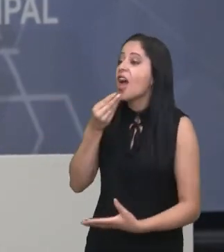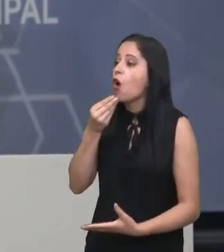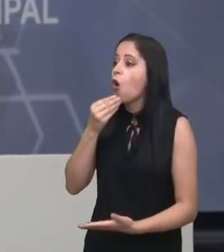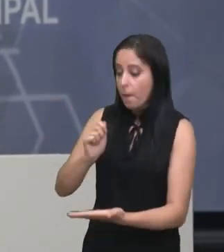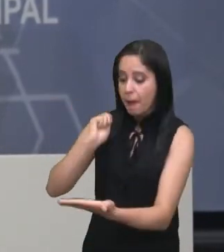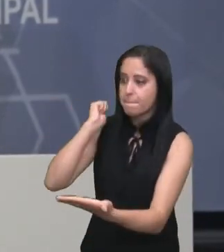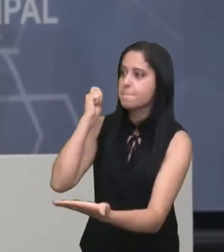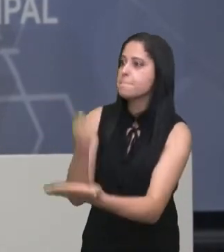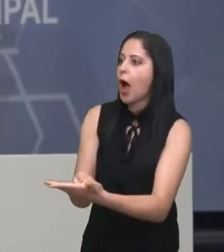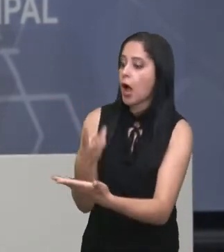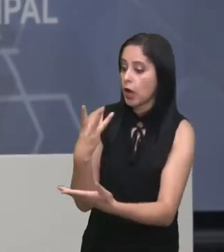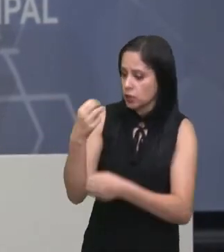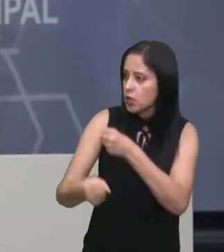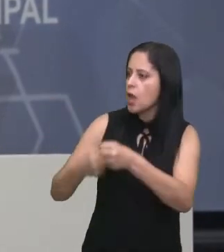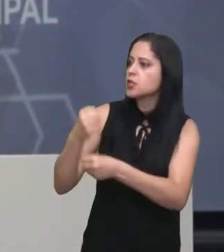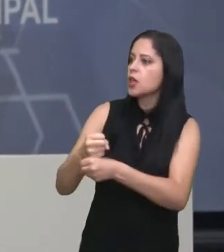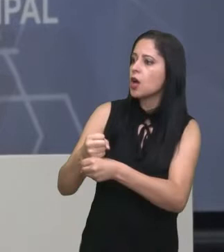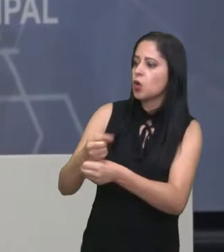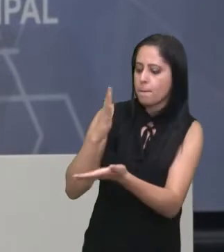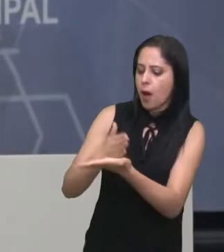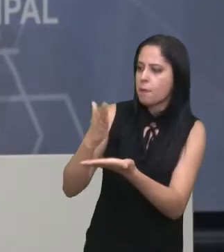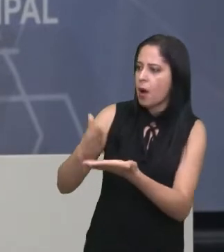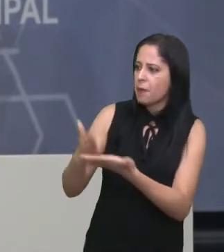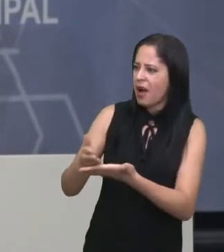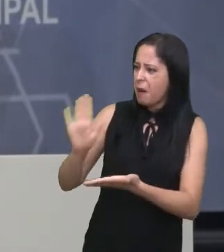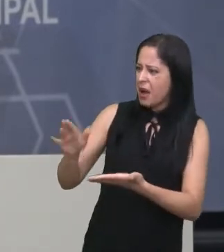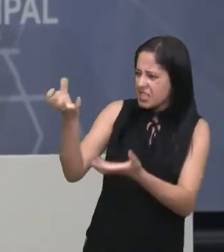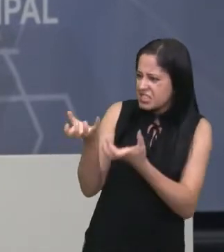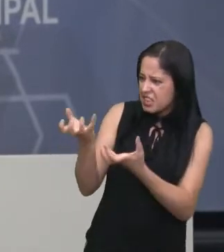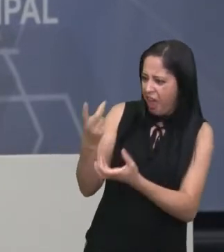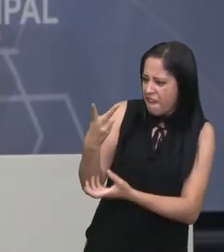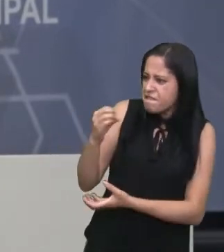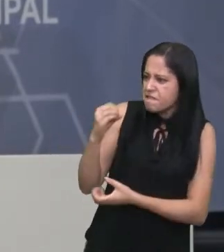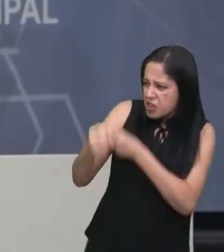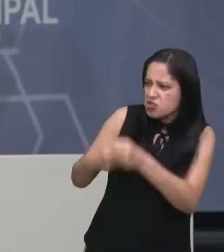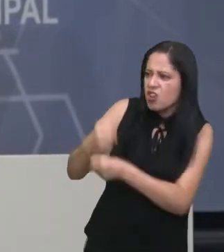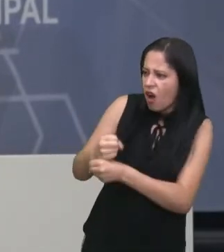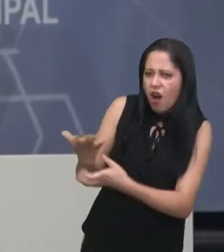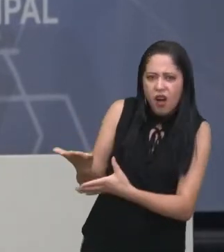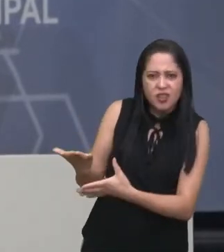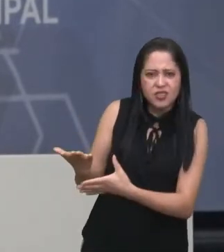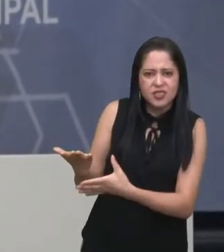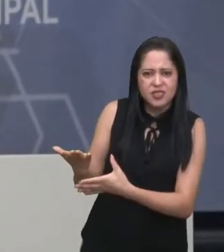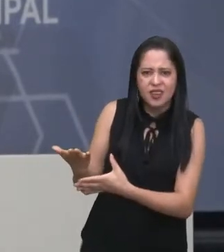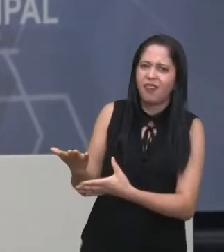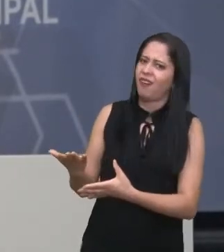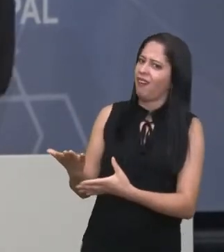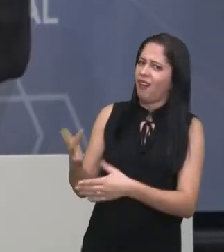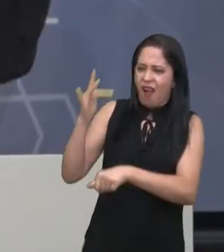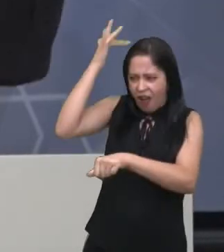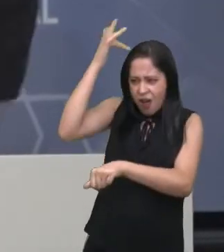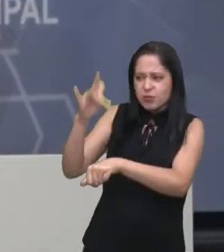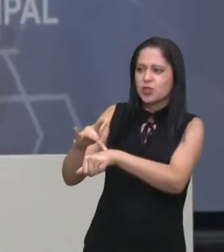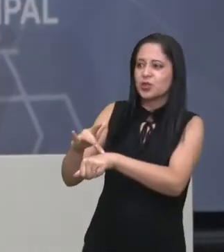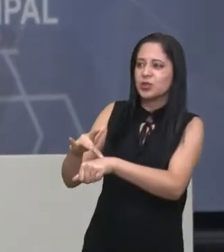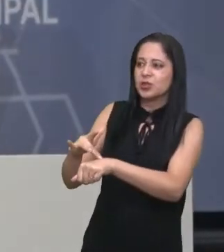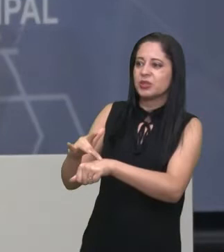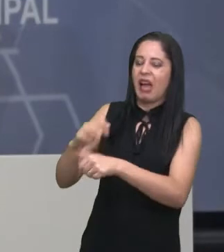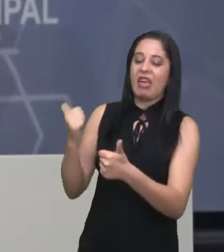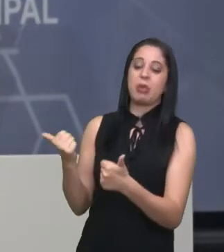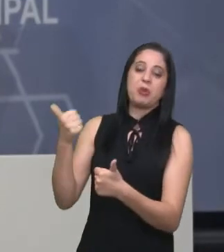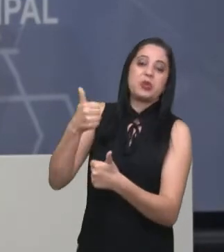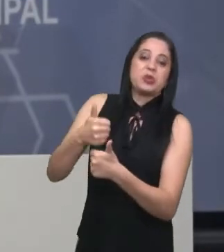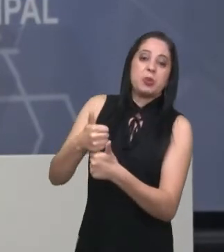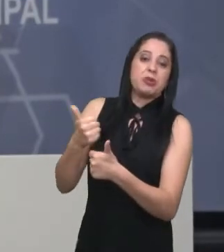pagar em 20 anos, passar essa dívida para o próximo prefeito, que com certeza não vai ser ele, passar para o próximo, daqui a